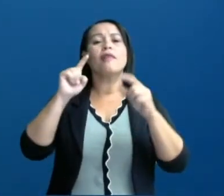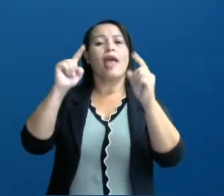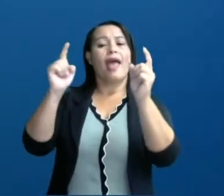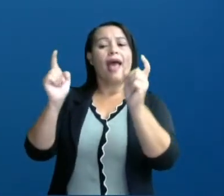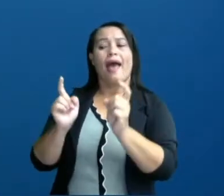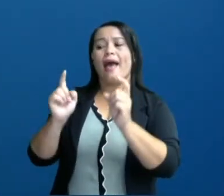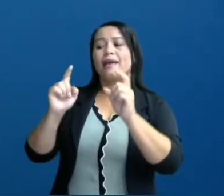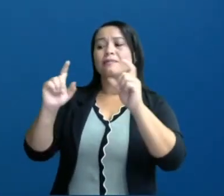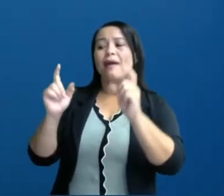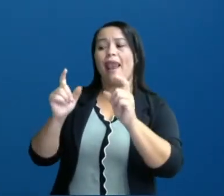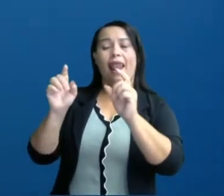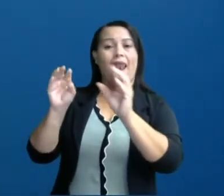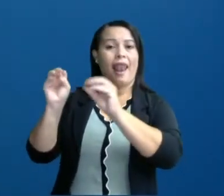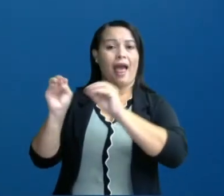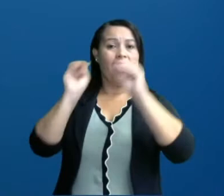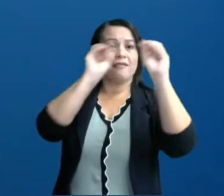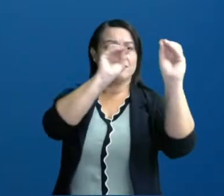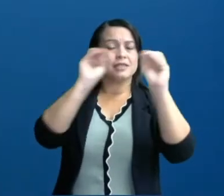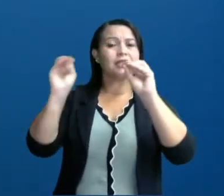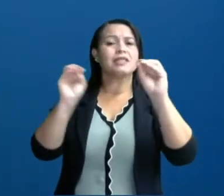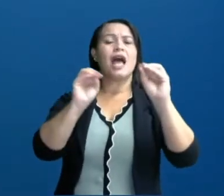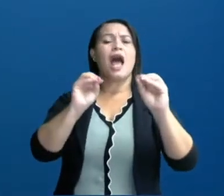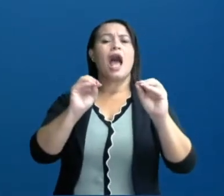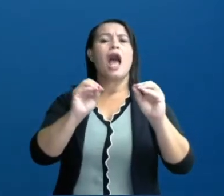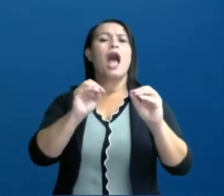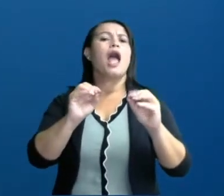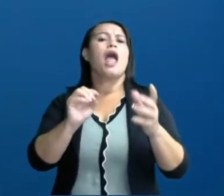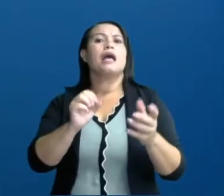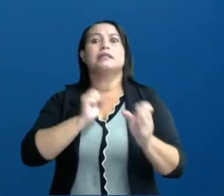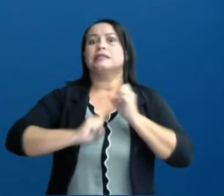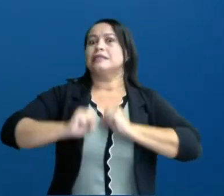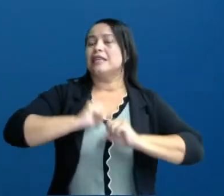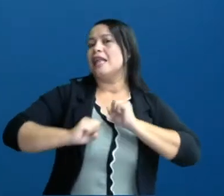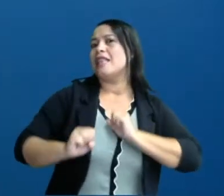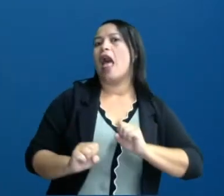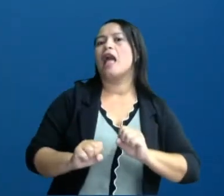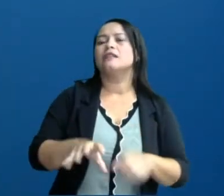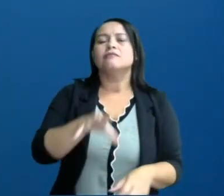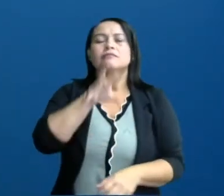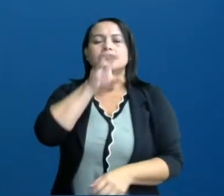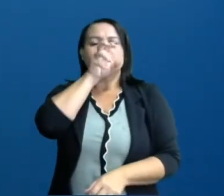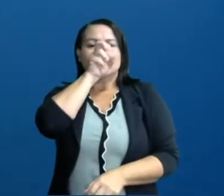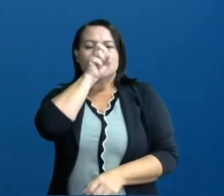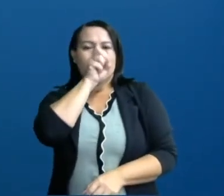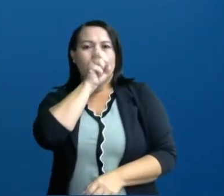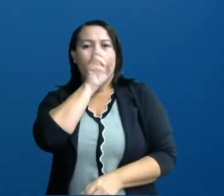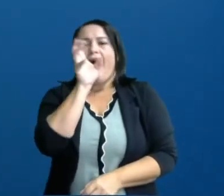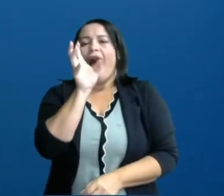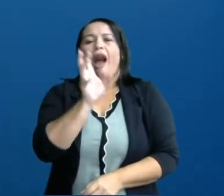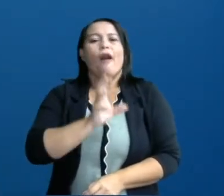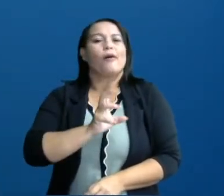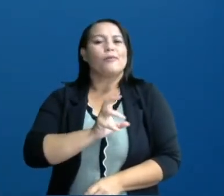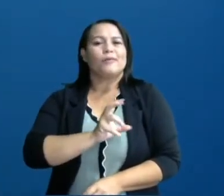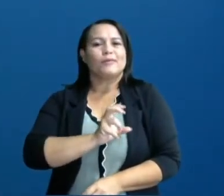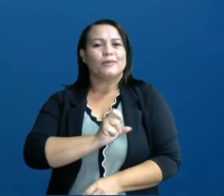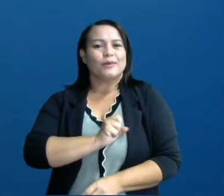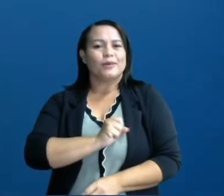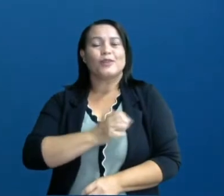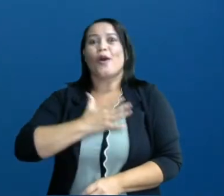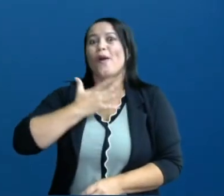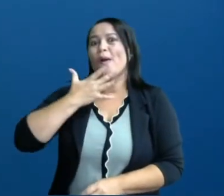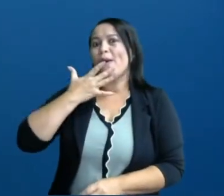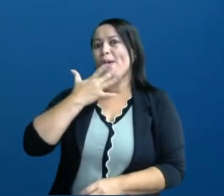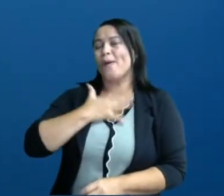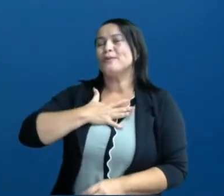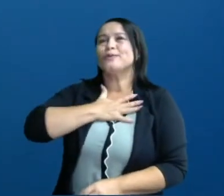palavras, tá? Cheio de ansiedade, cheio de cheiro, cheio de amor, cheio de